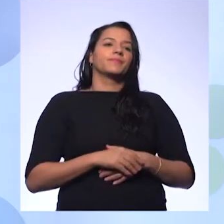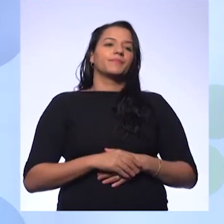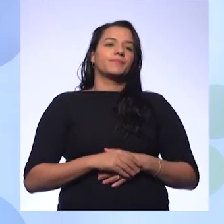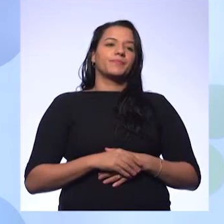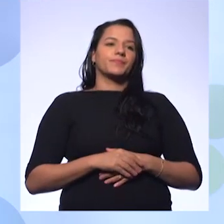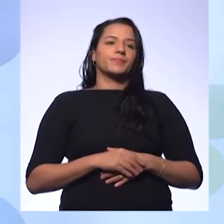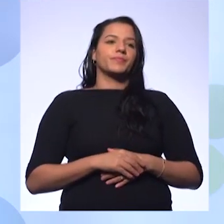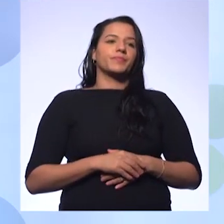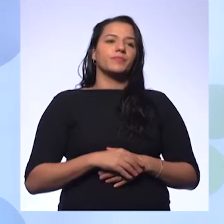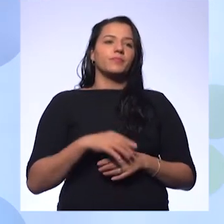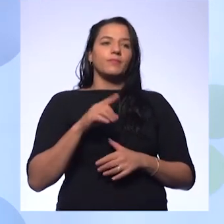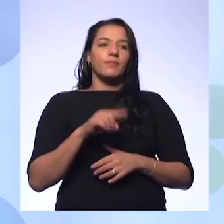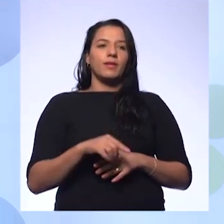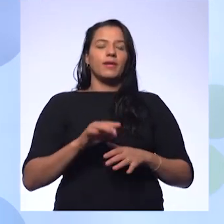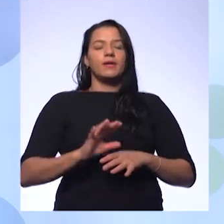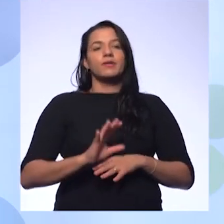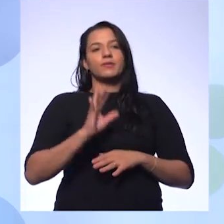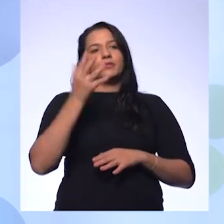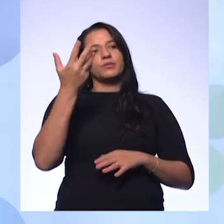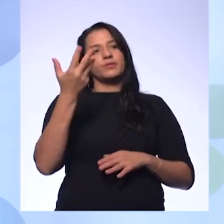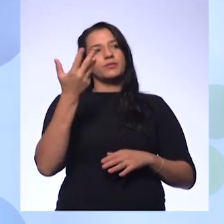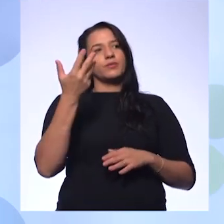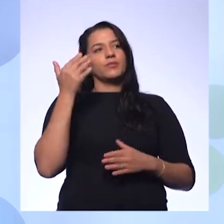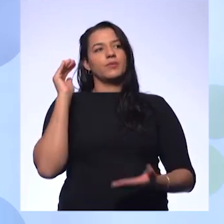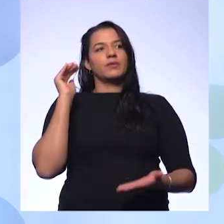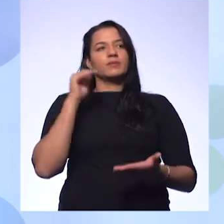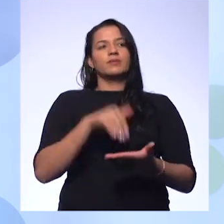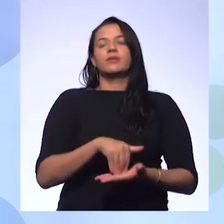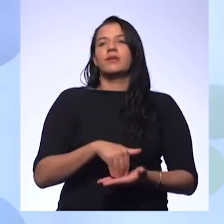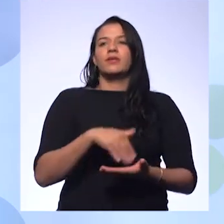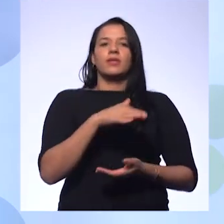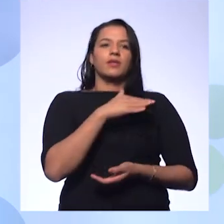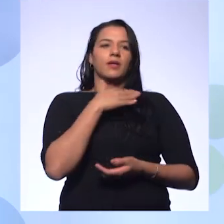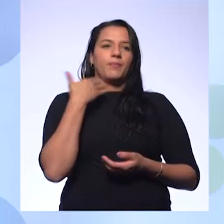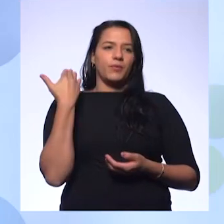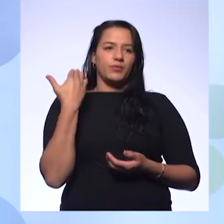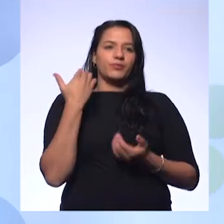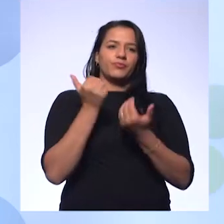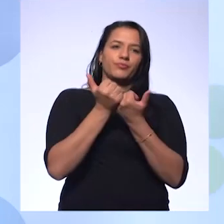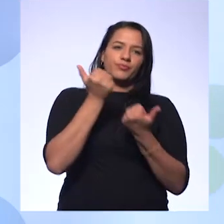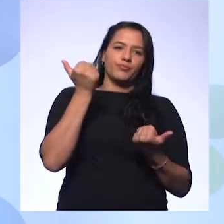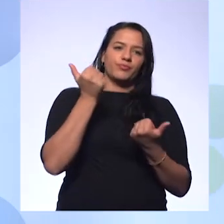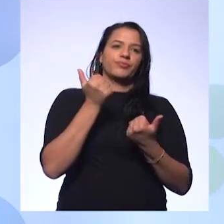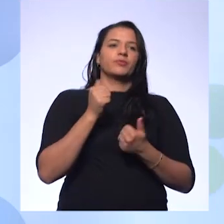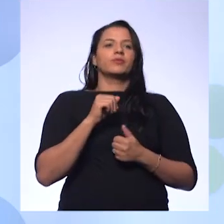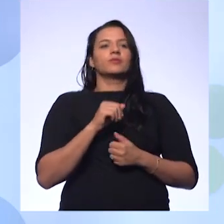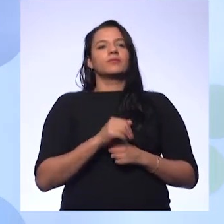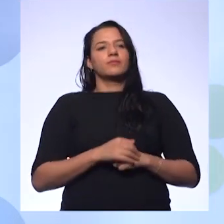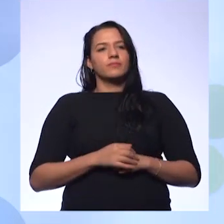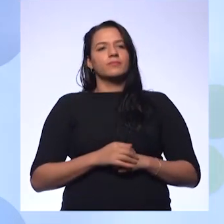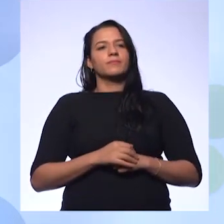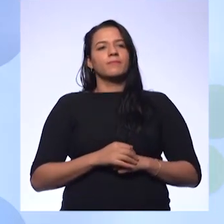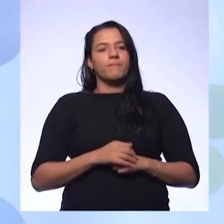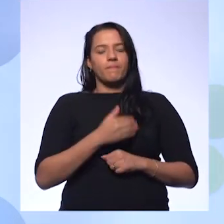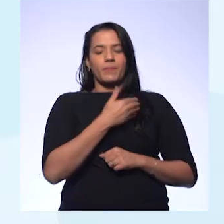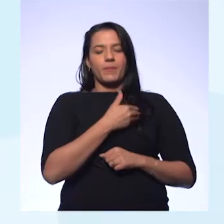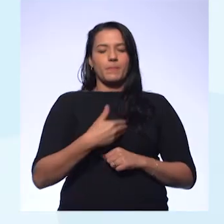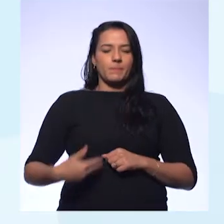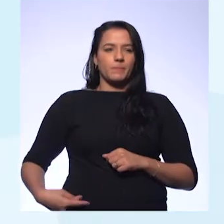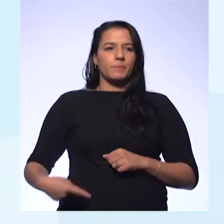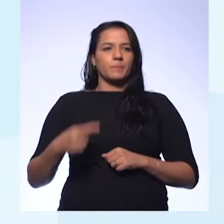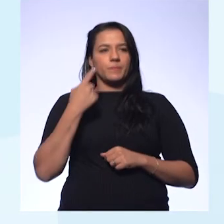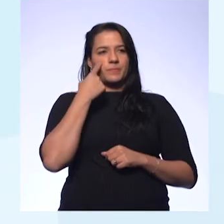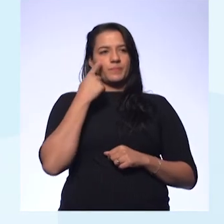dessas tensões acabou culminando até na morte do vice do Getúlio Vargas, como vocês podem ver aí na